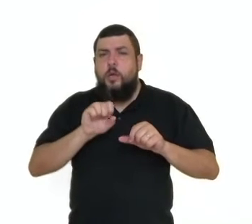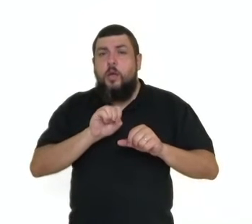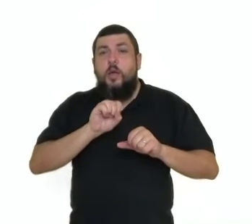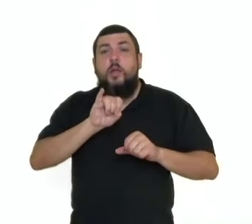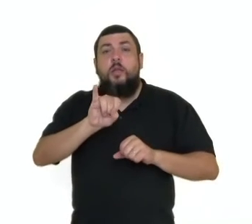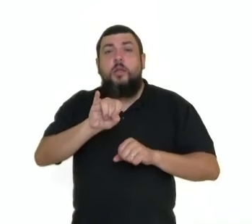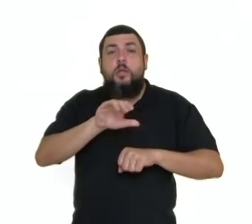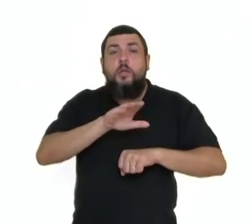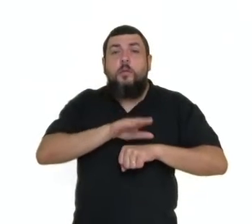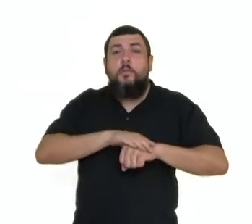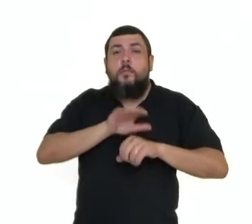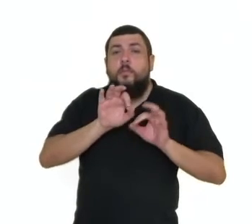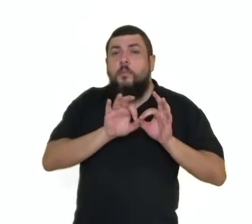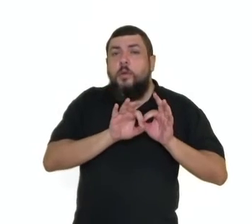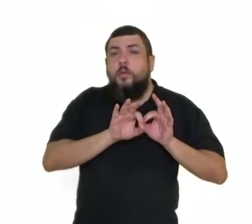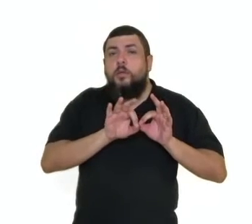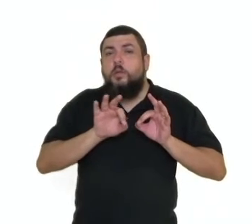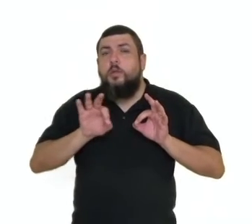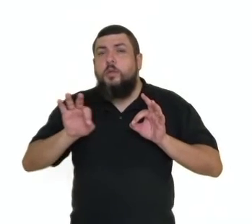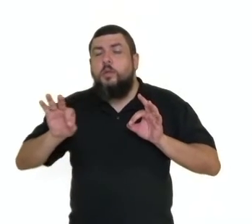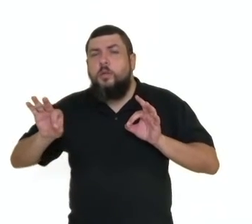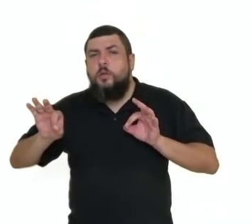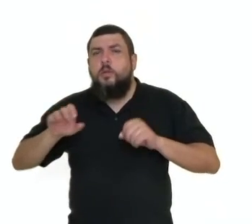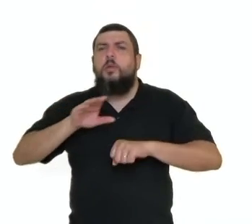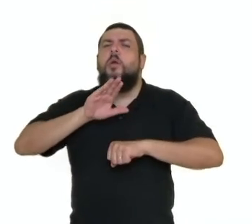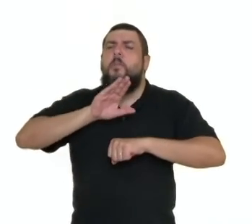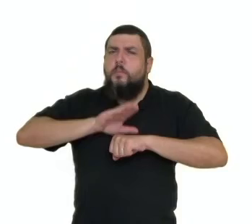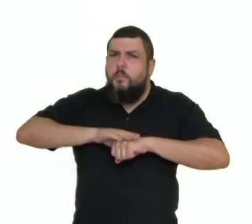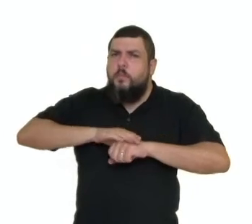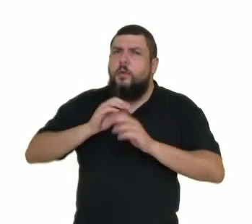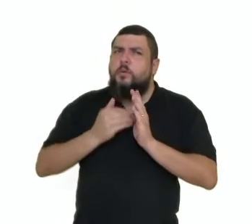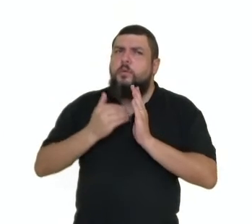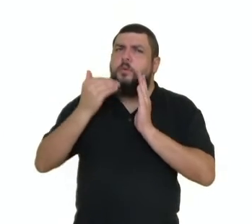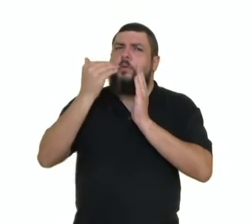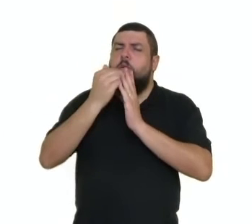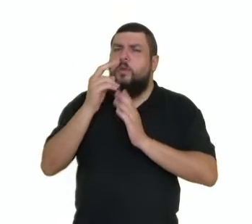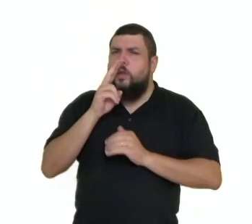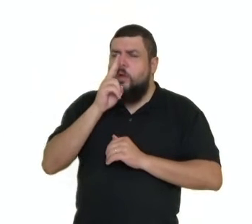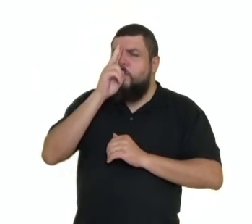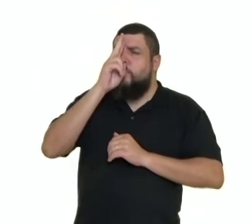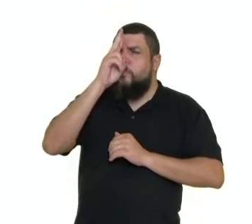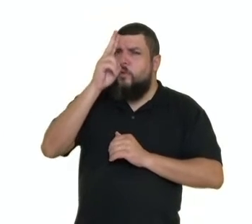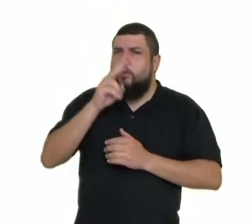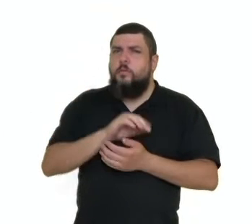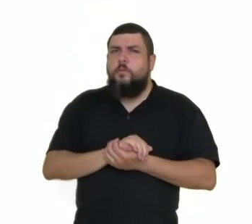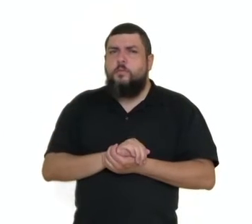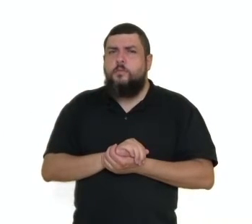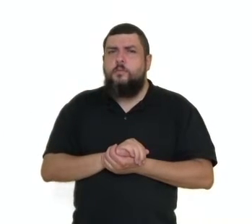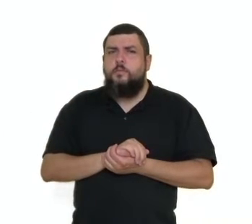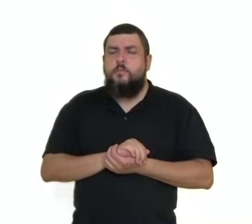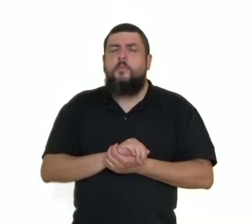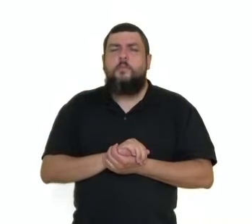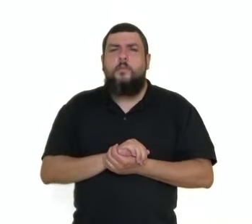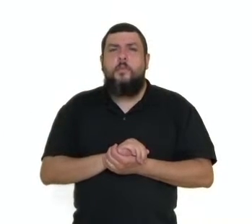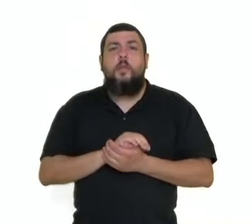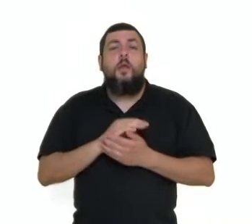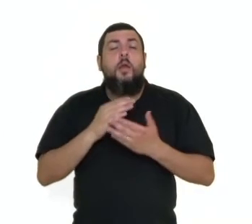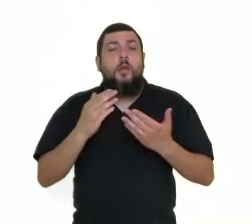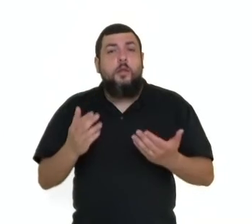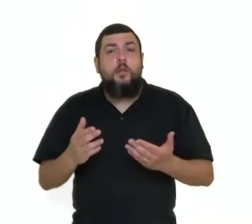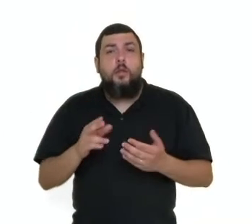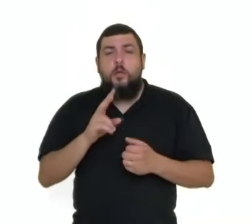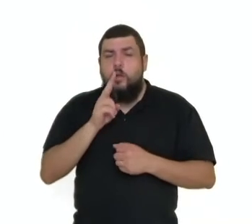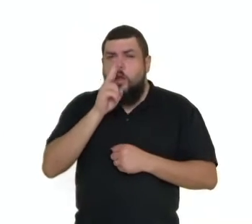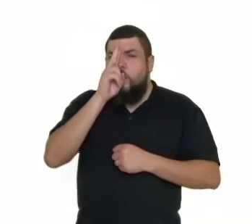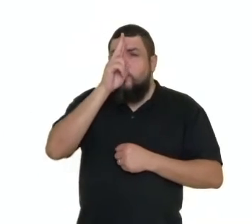mais força eu crio, quanto mais eu estico o elástico, certo? Então podemos dizer que o trabalho da força elástica é igual